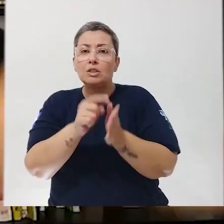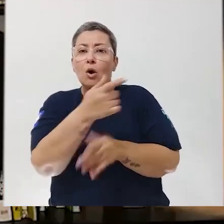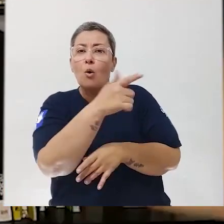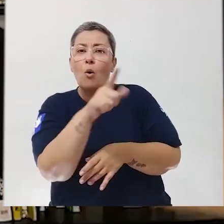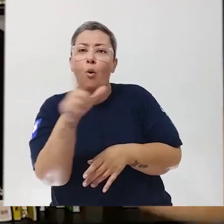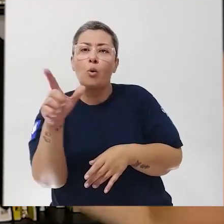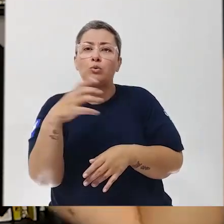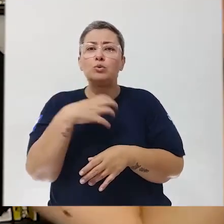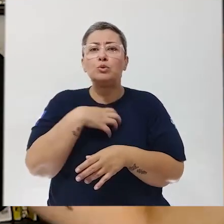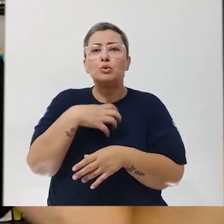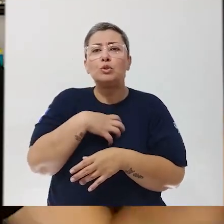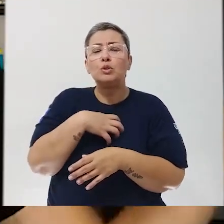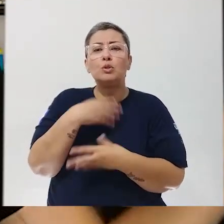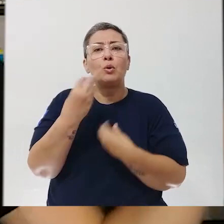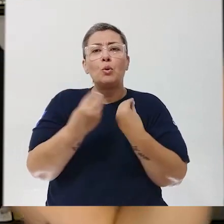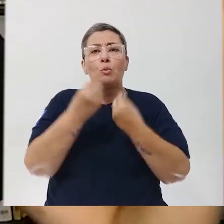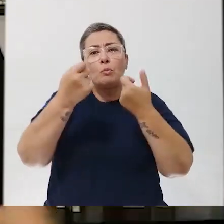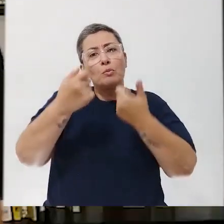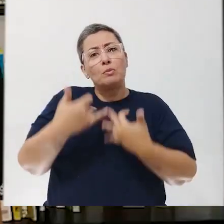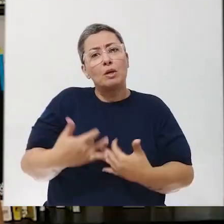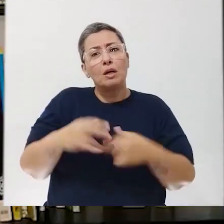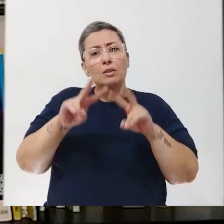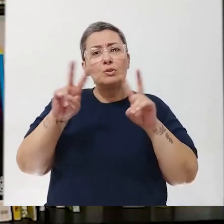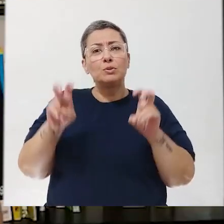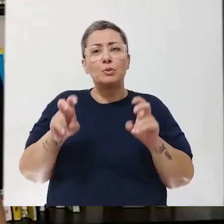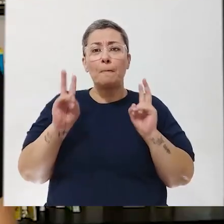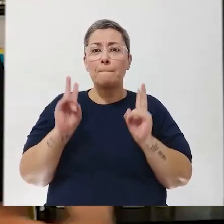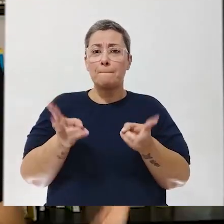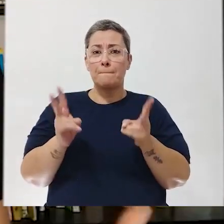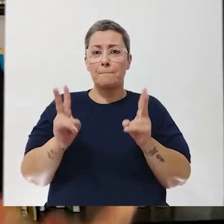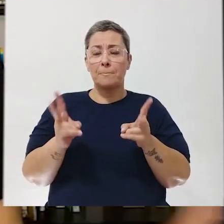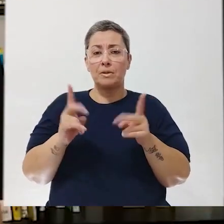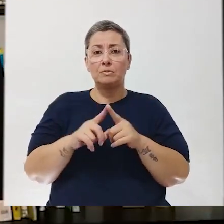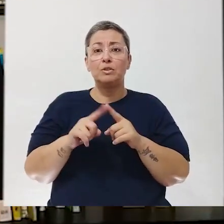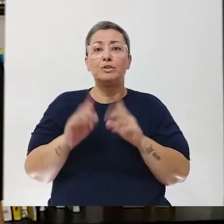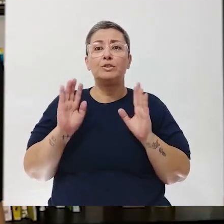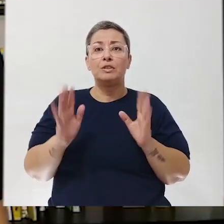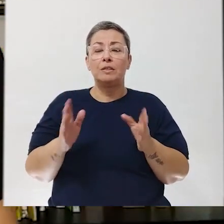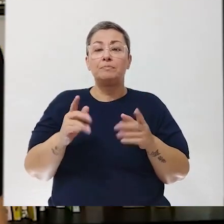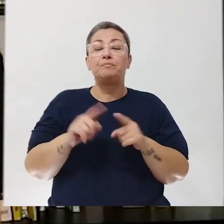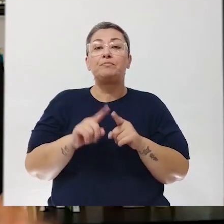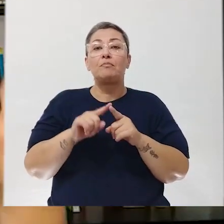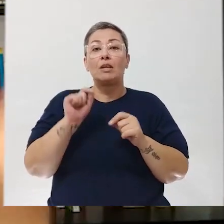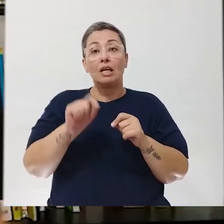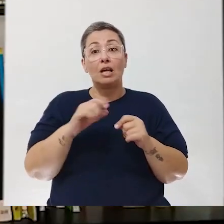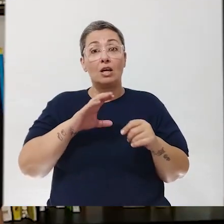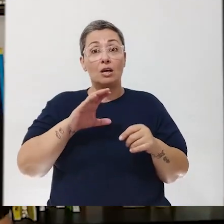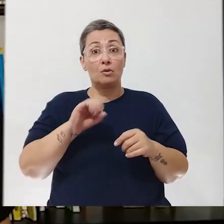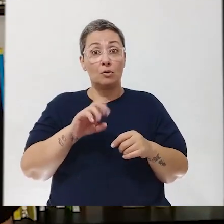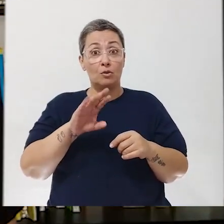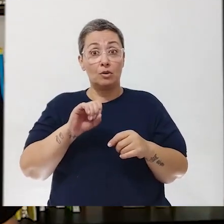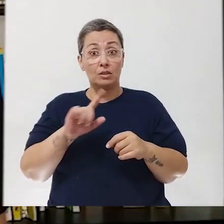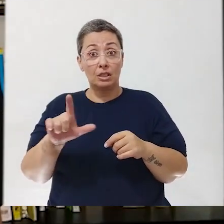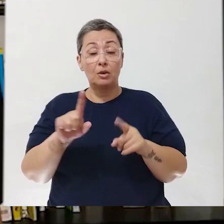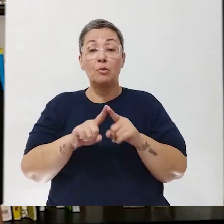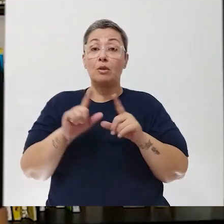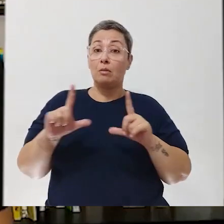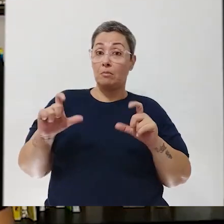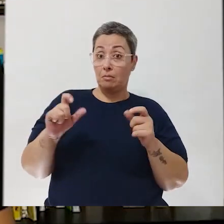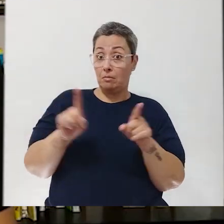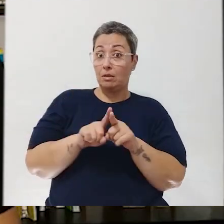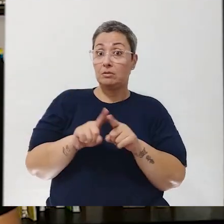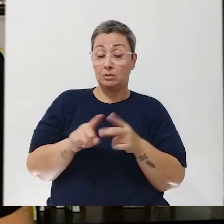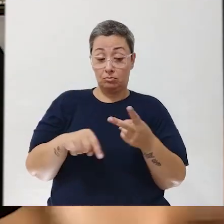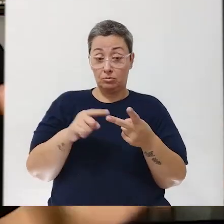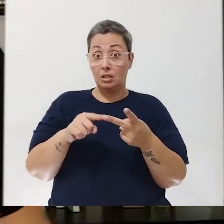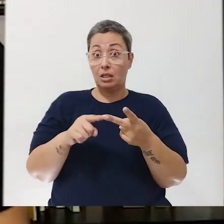de outras maneiras diferentes que falem desse assunto, que a gente tem ouvido e falado tanto. Assim como o cordel que eu mostrei para vocês e as imagens